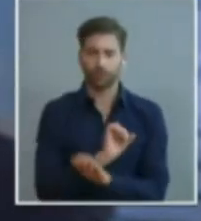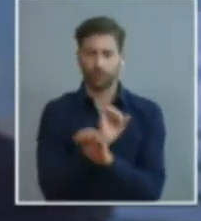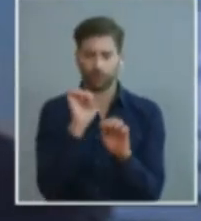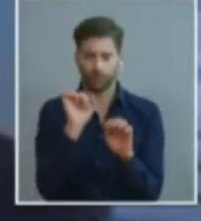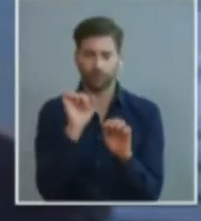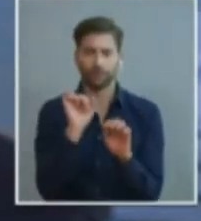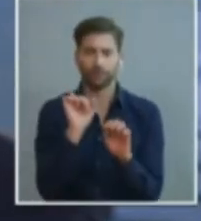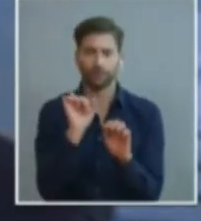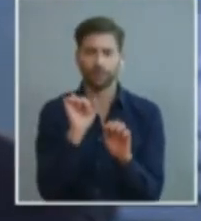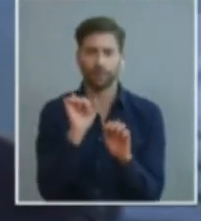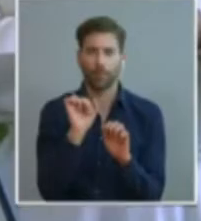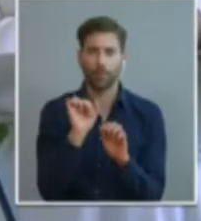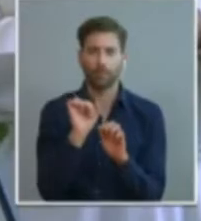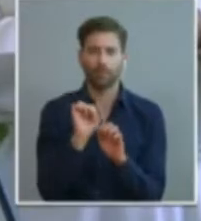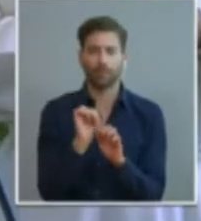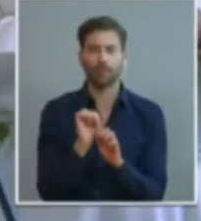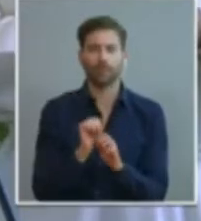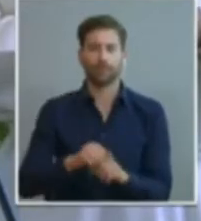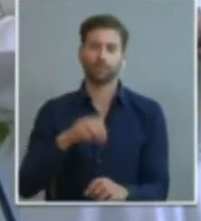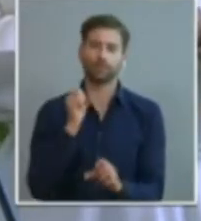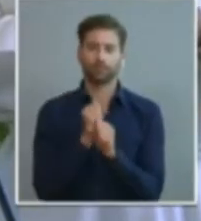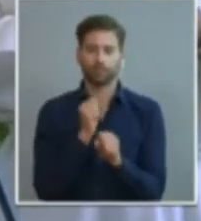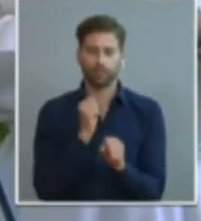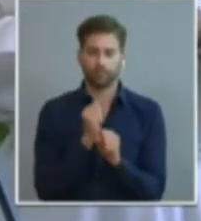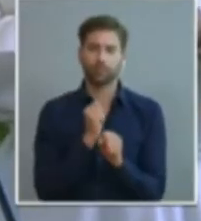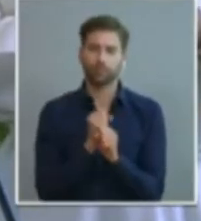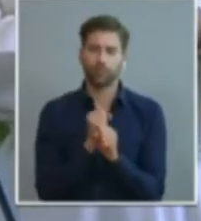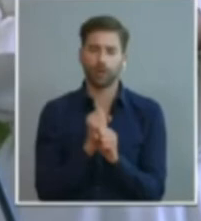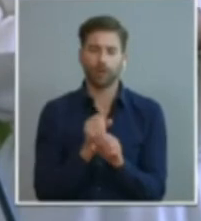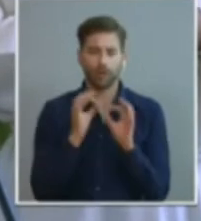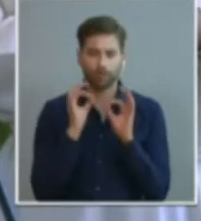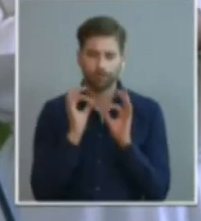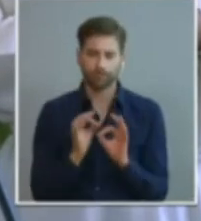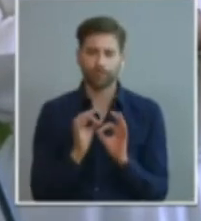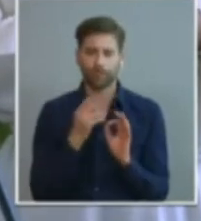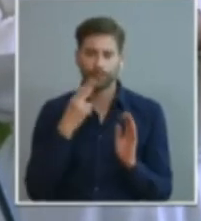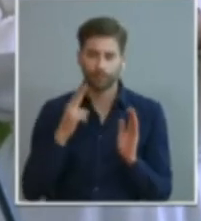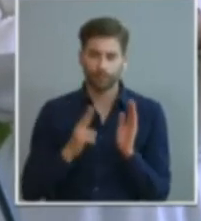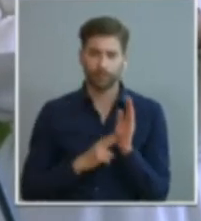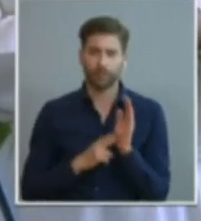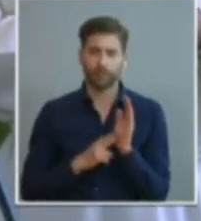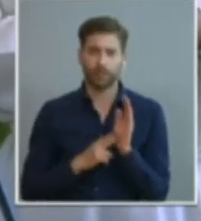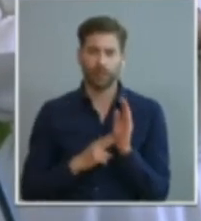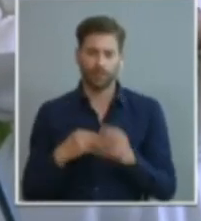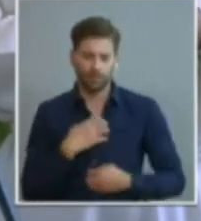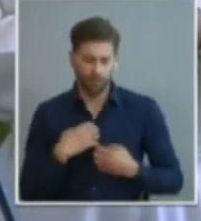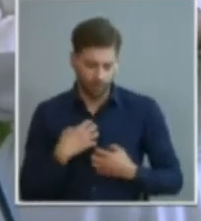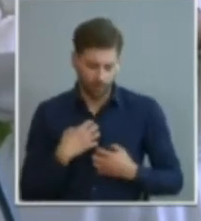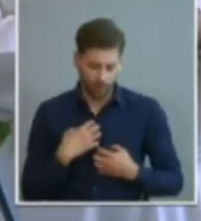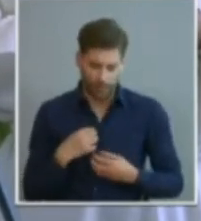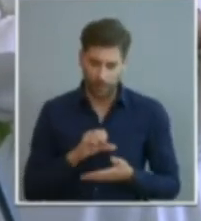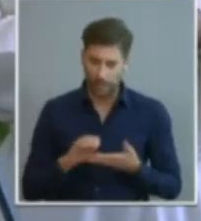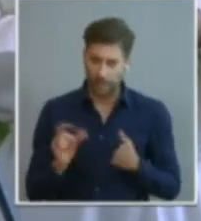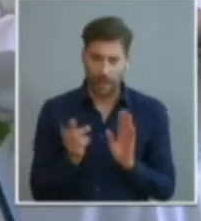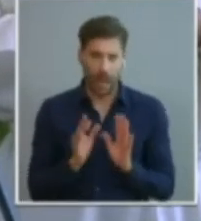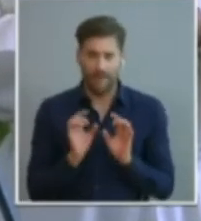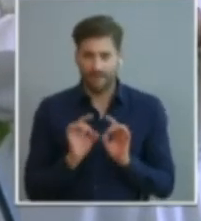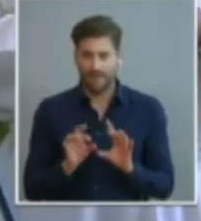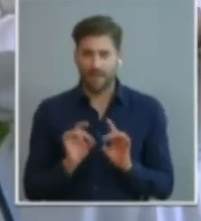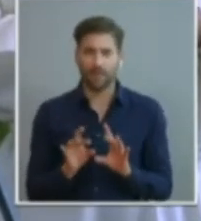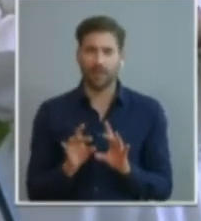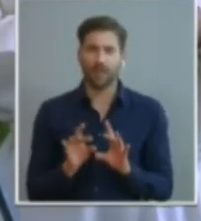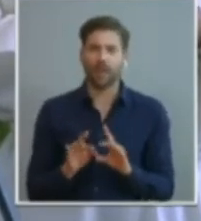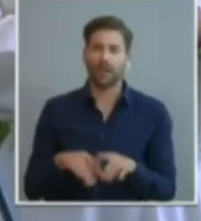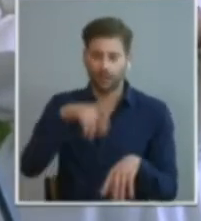para que exerçam o poder como um serviço e não se deixem vencer pelo desânimo, oremos por intercessão